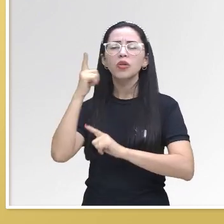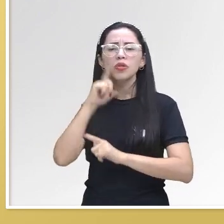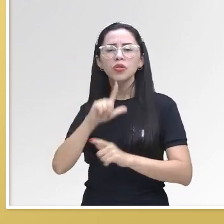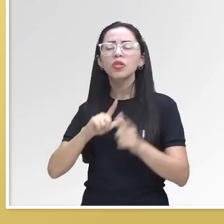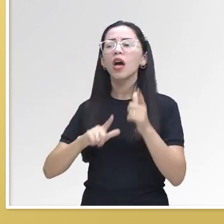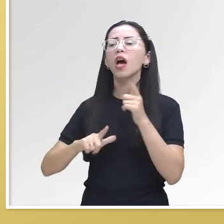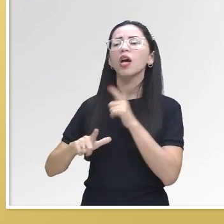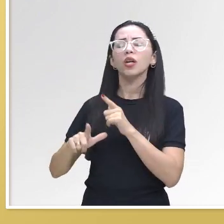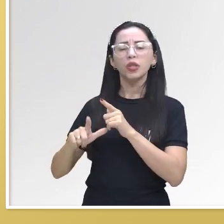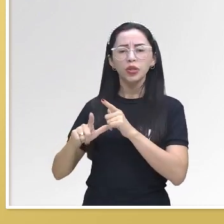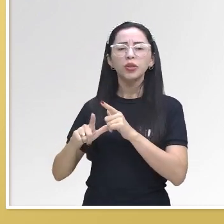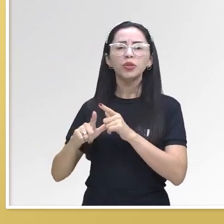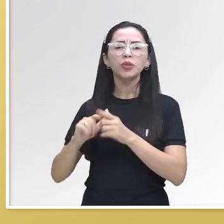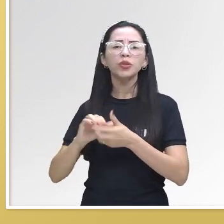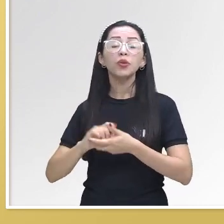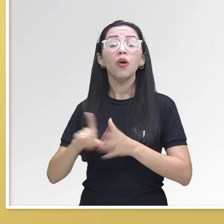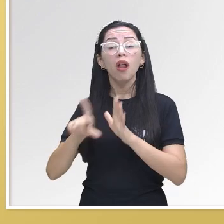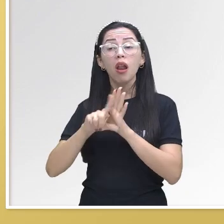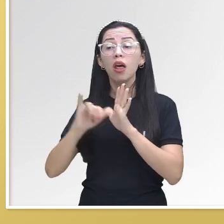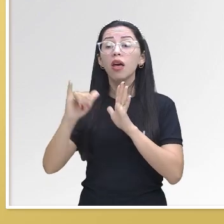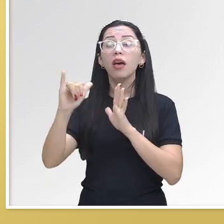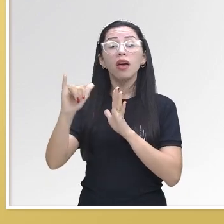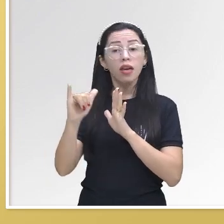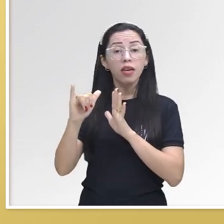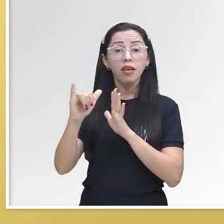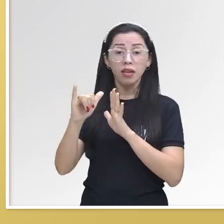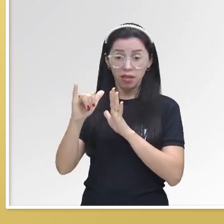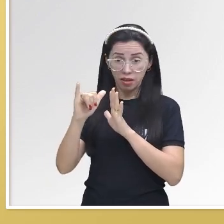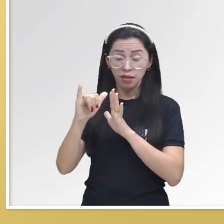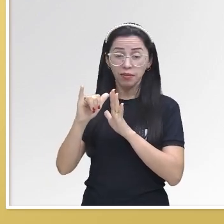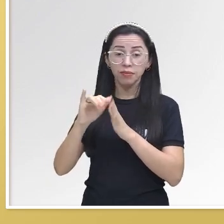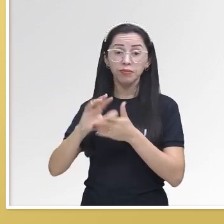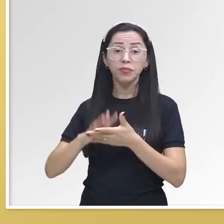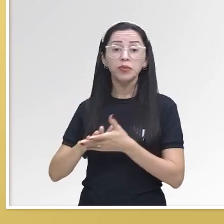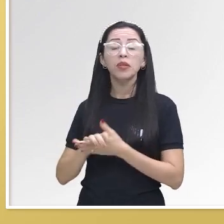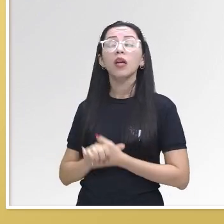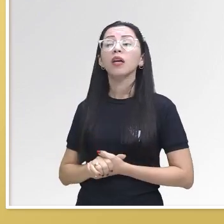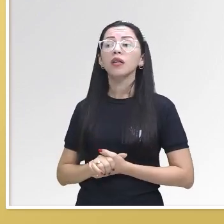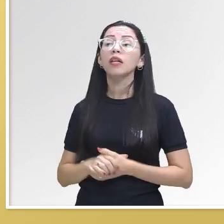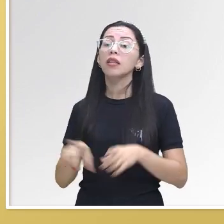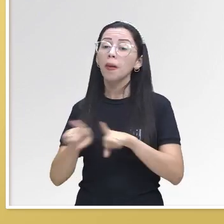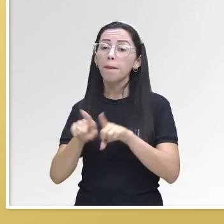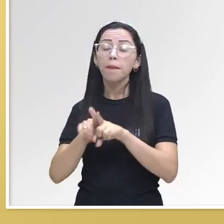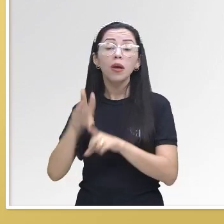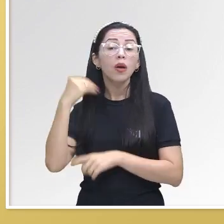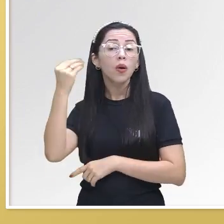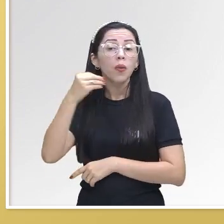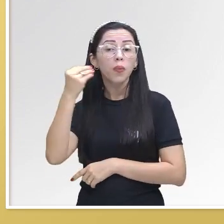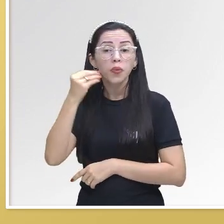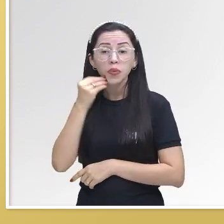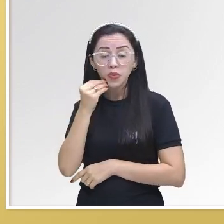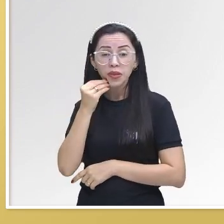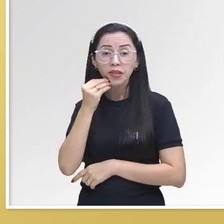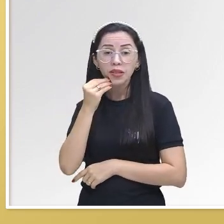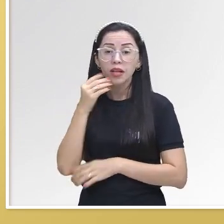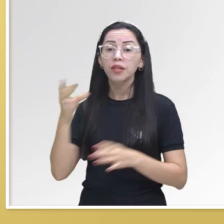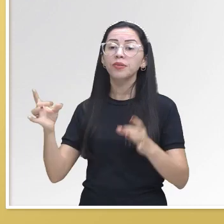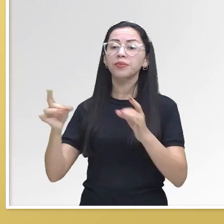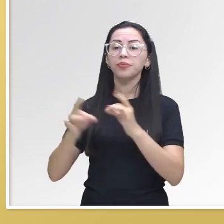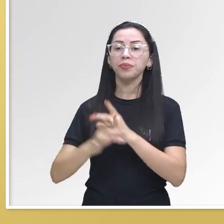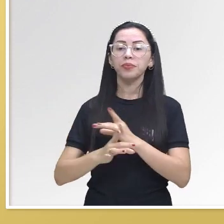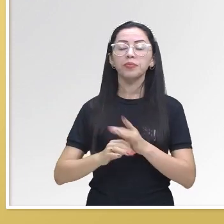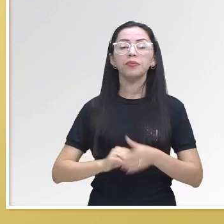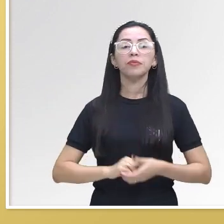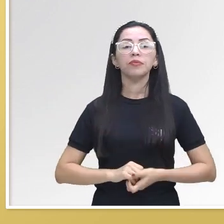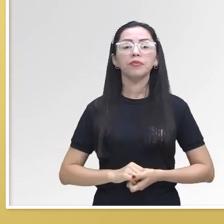espaço, lei, voz e oportunidades. Fique agora com as considerações finais.